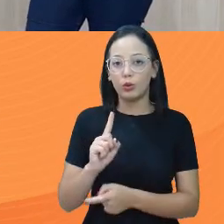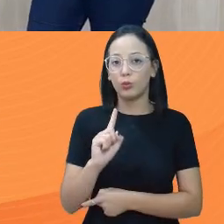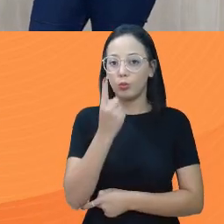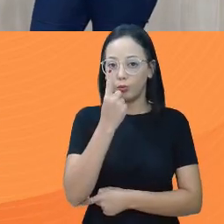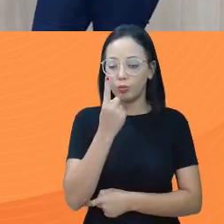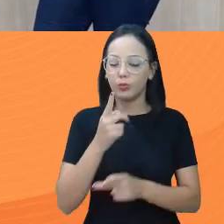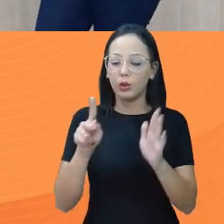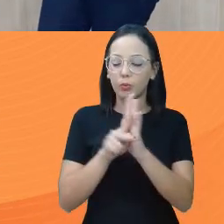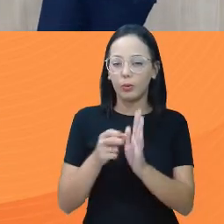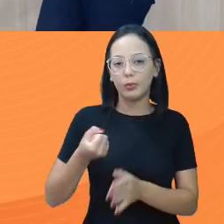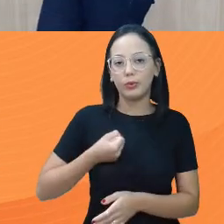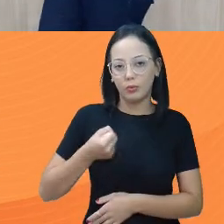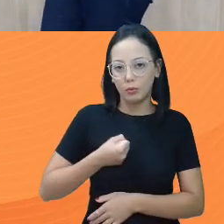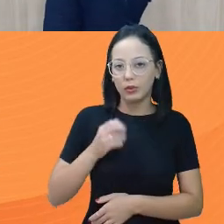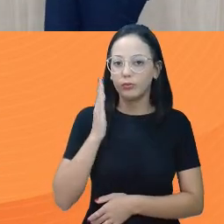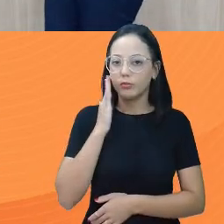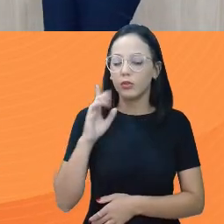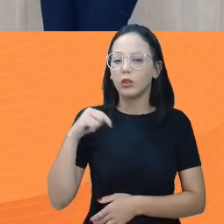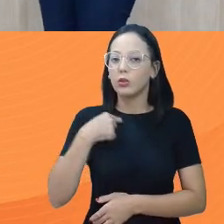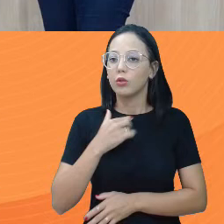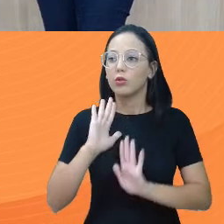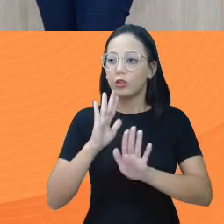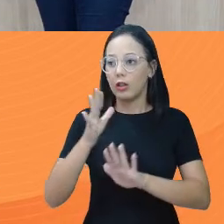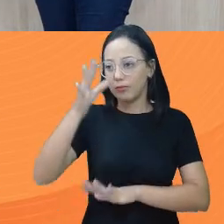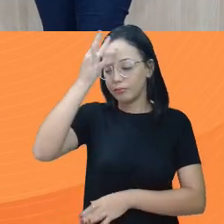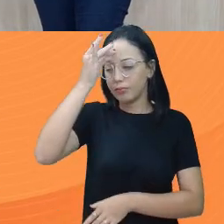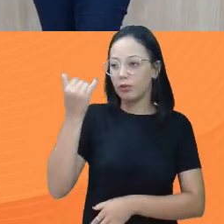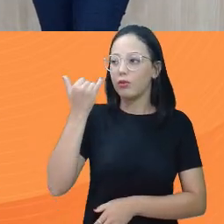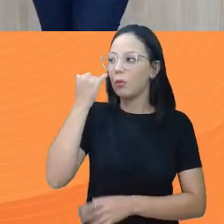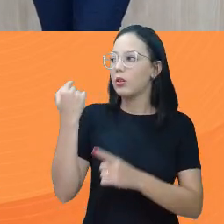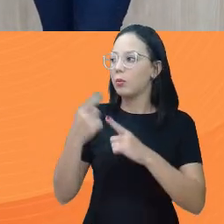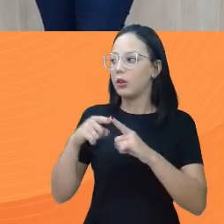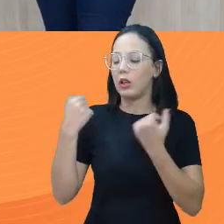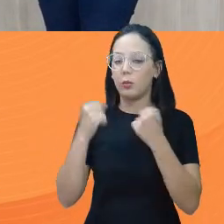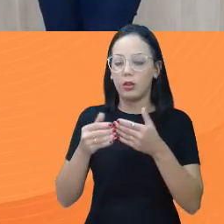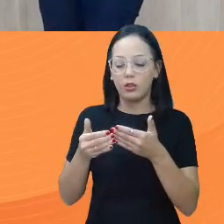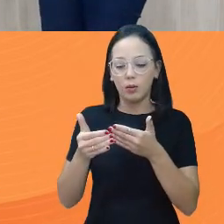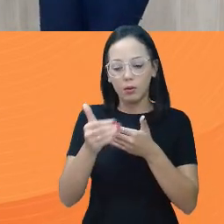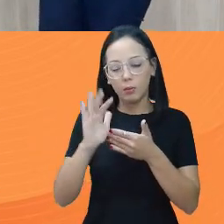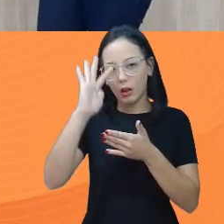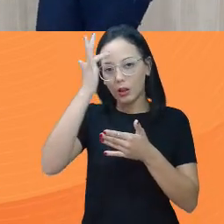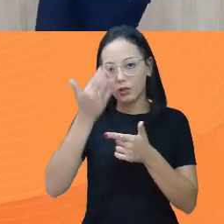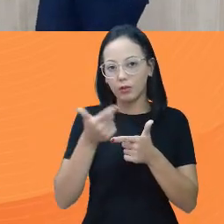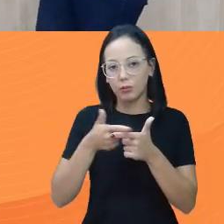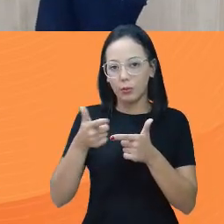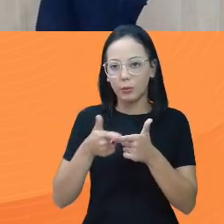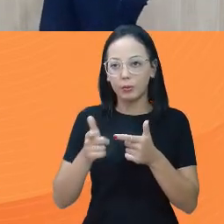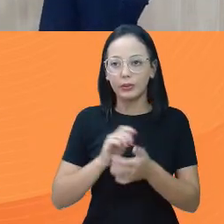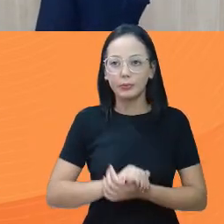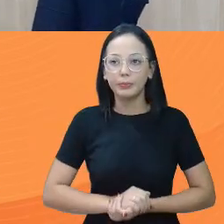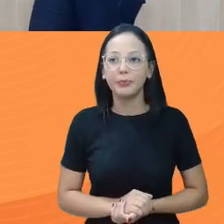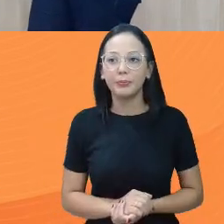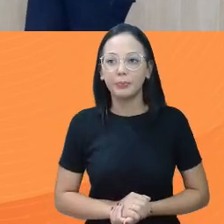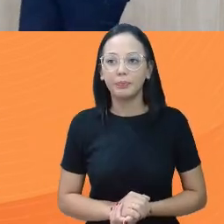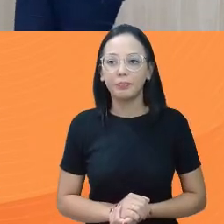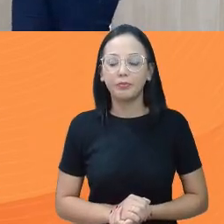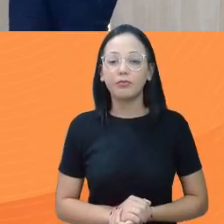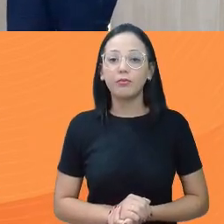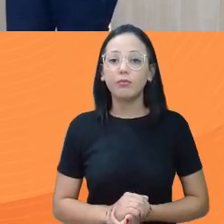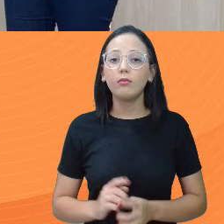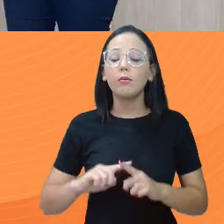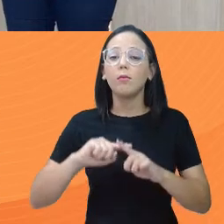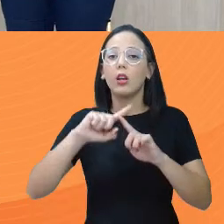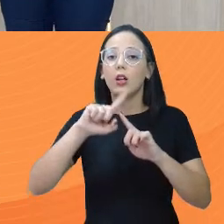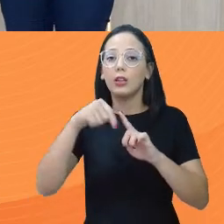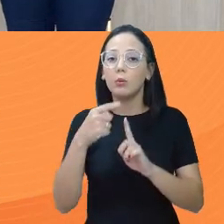e ele mesmo, tá certo? Então, a gente já guarda essa informação que a gente vai precisar dela para resolver os problemas aqui, tá bom? Depois a gente